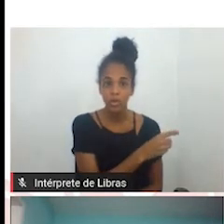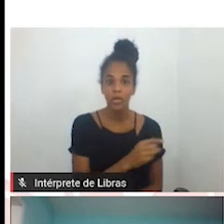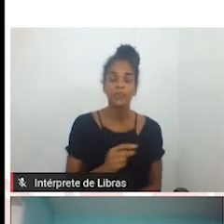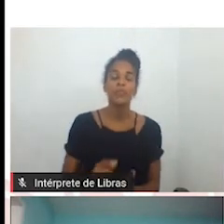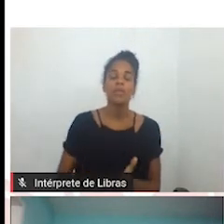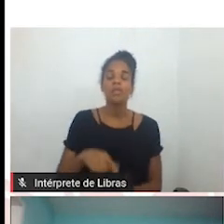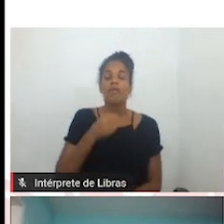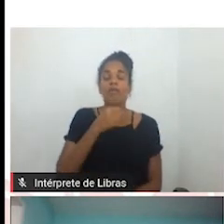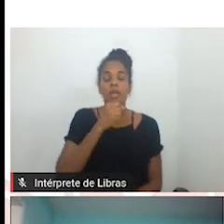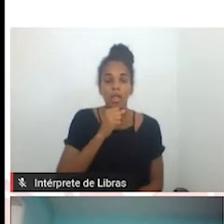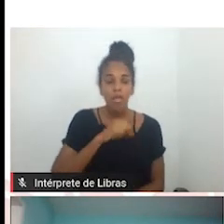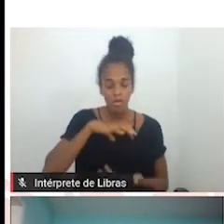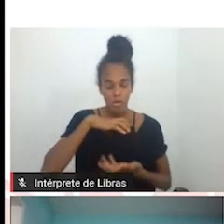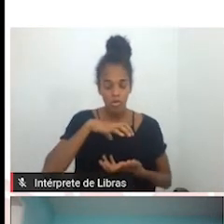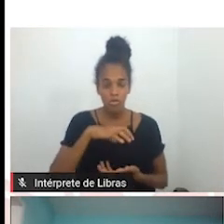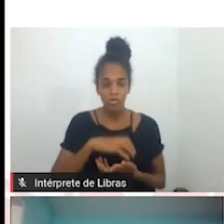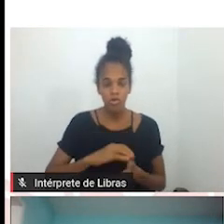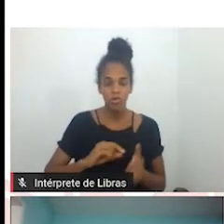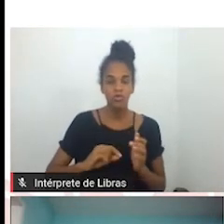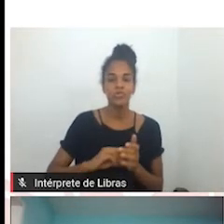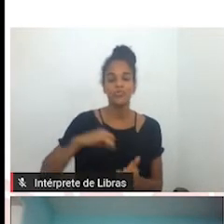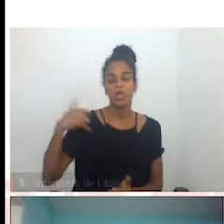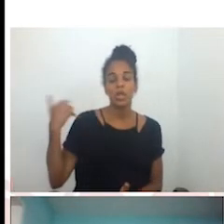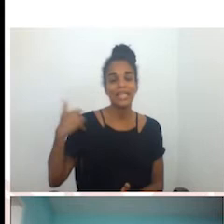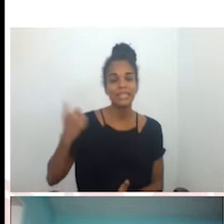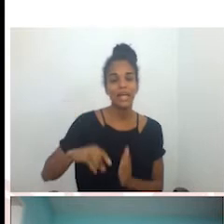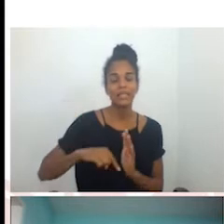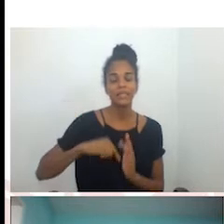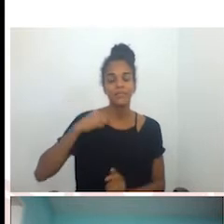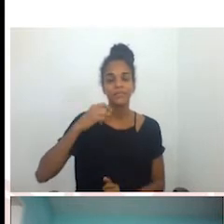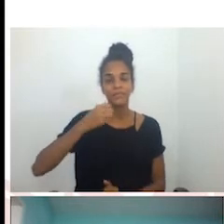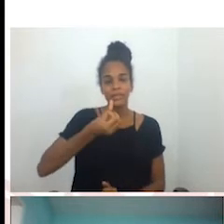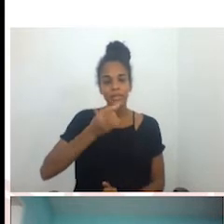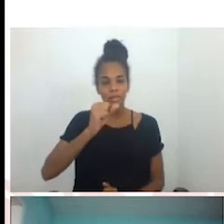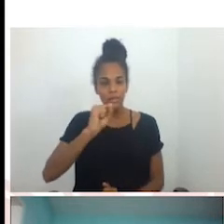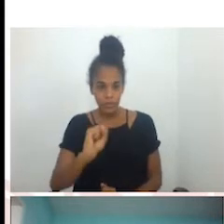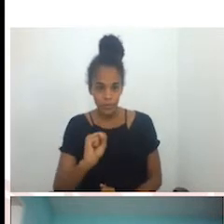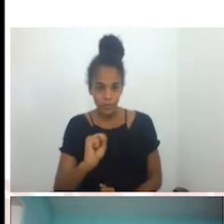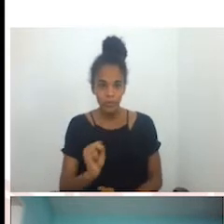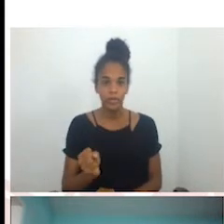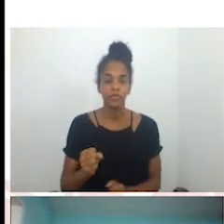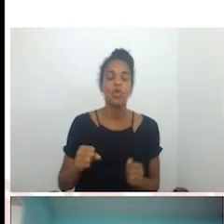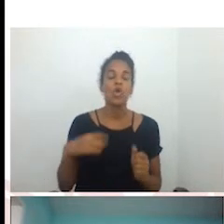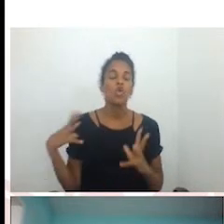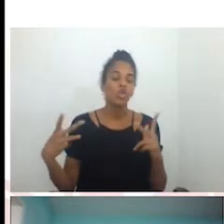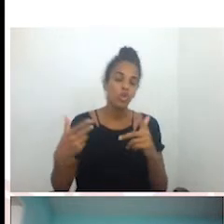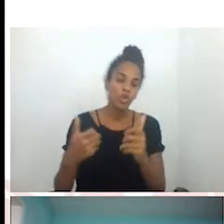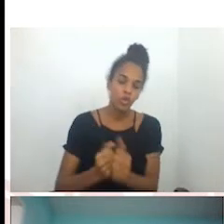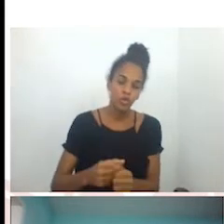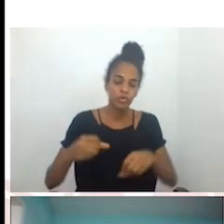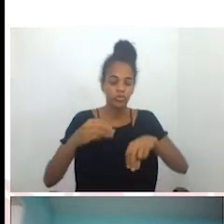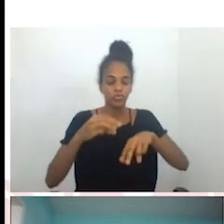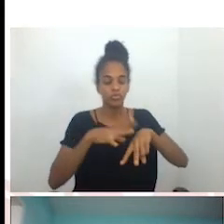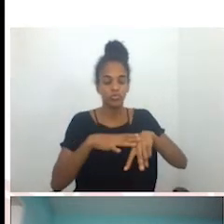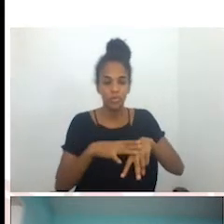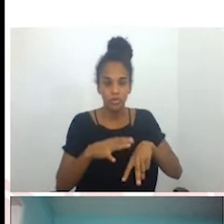anos, de 60 anos, os pacientes que têm comorbidades e os recém-nascidos. Aí, por que foi preconizado isso? O guia da